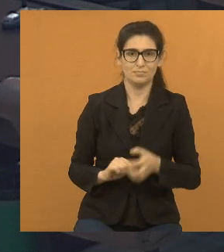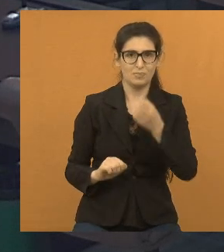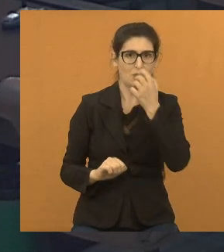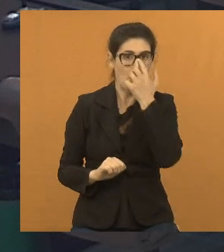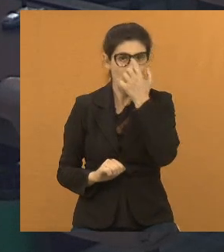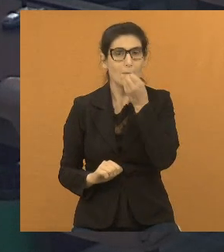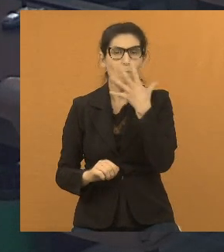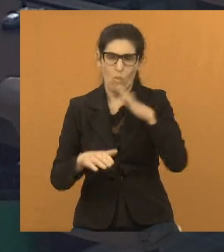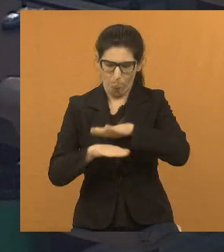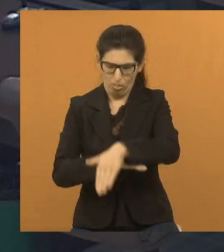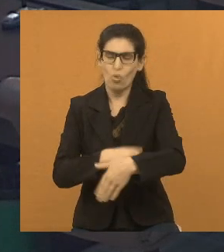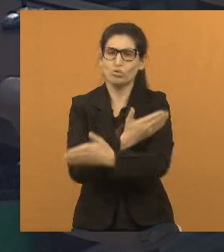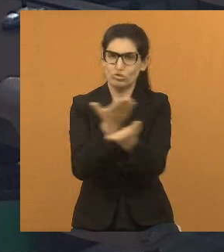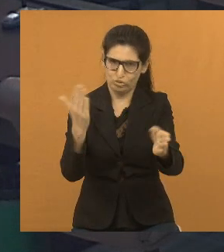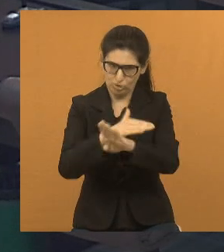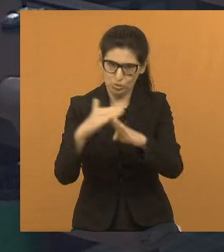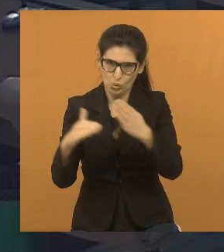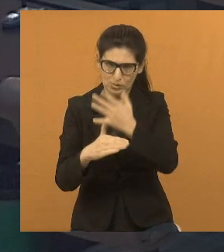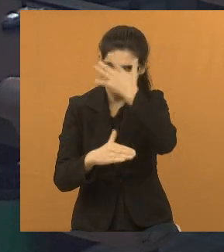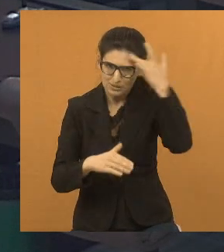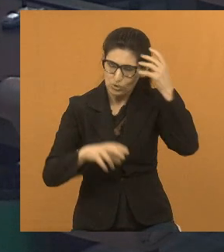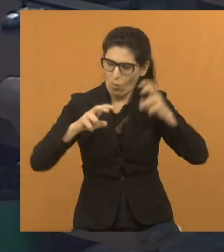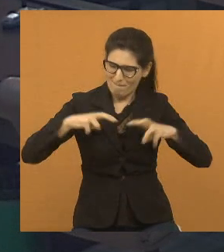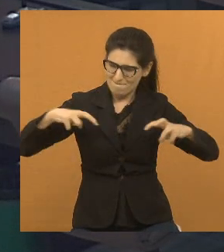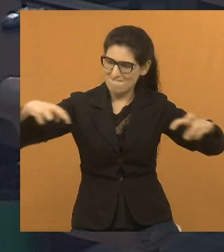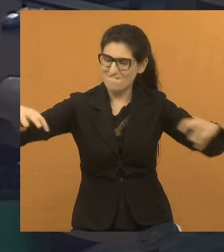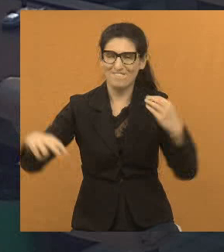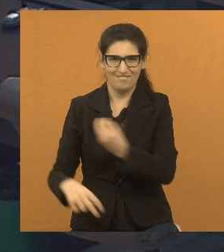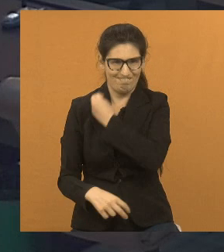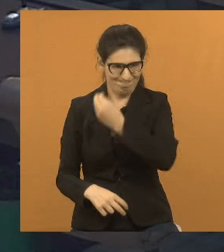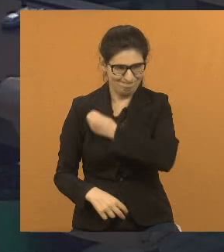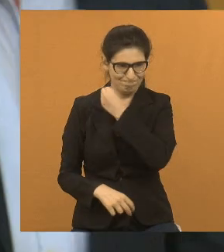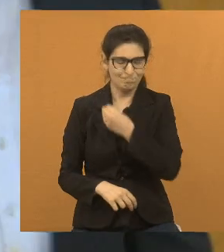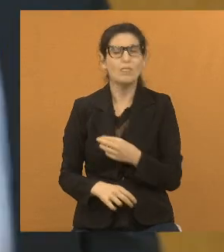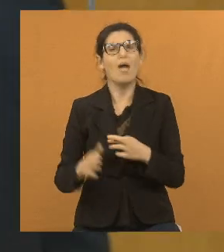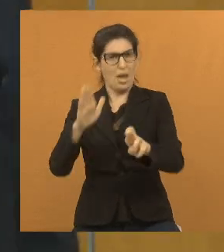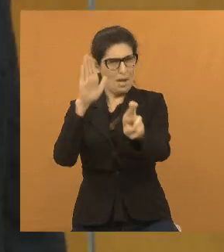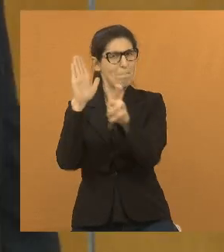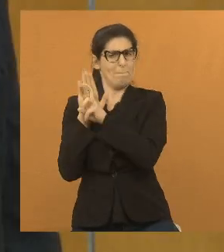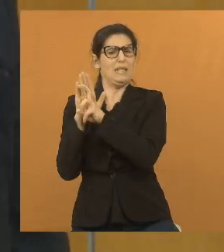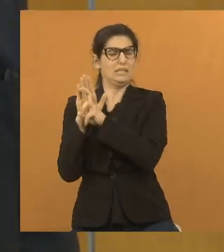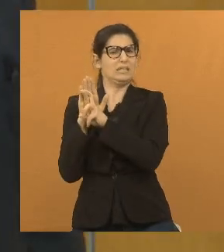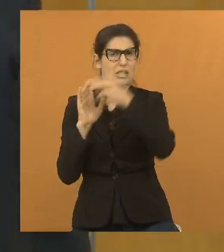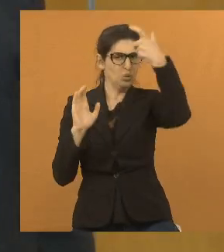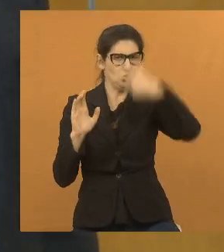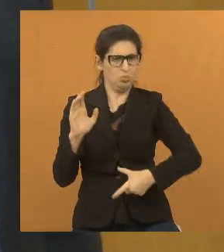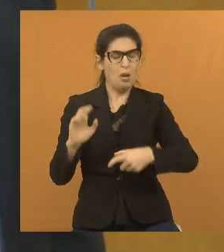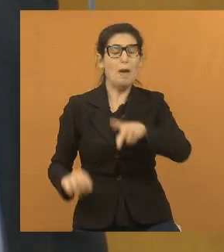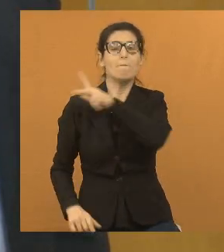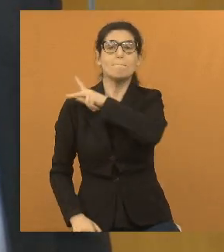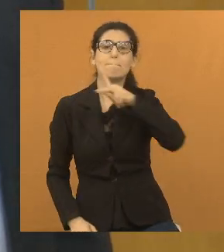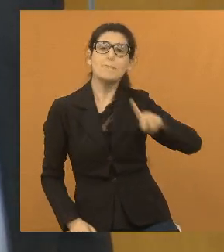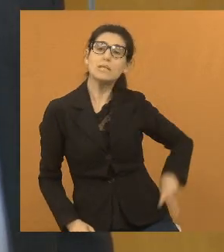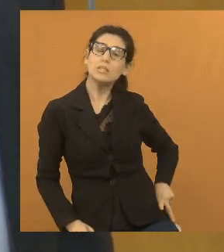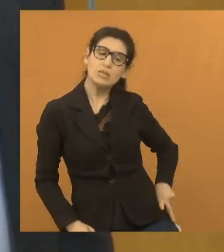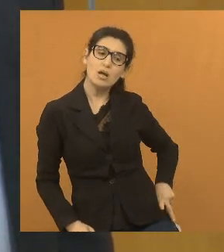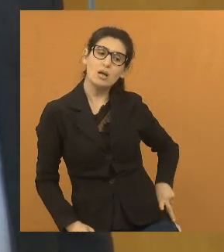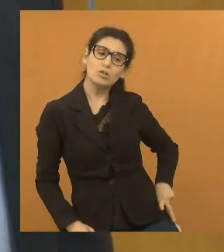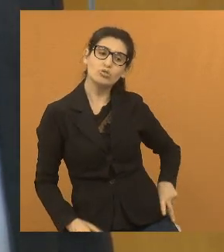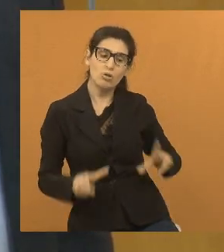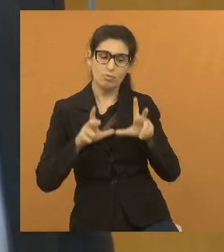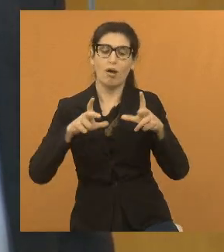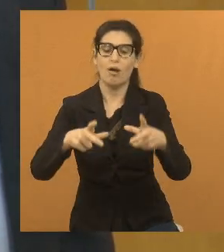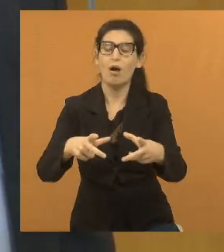Boa noite a todos que estão aqui na galeria. Eu represento hoje aqui a presidente da